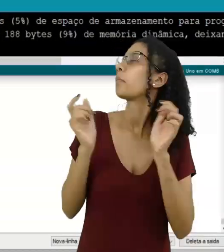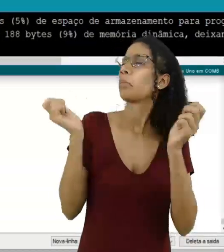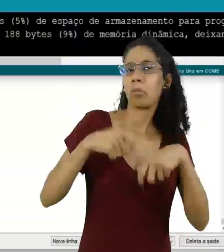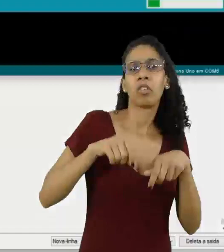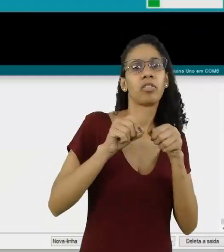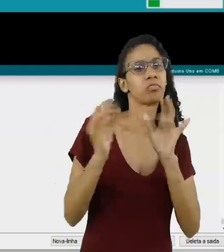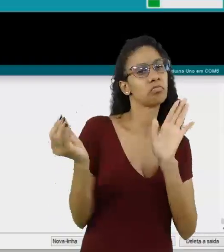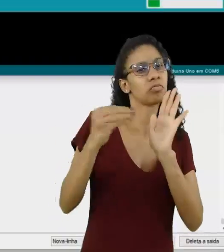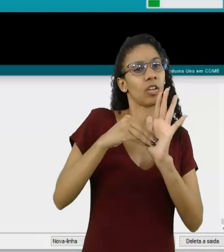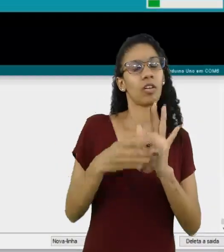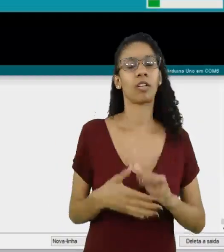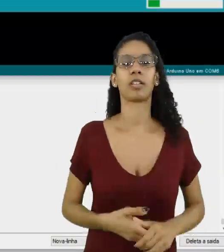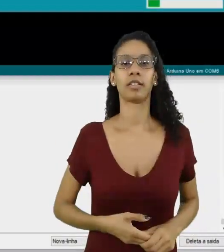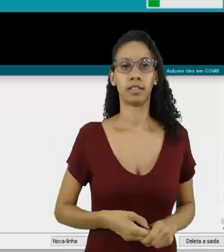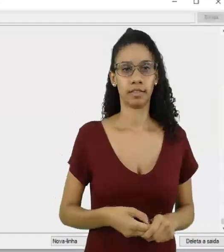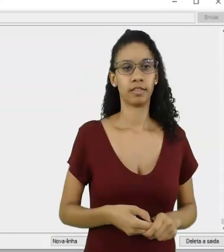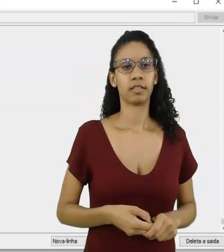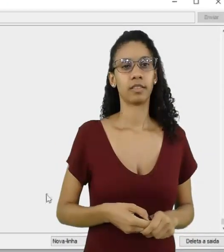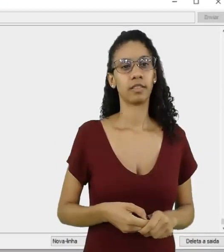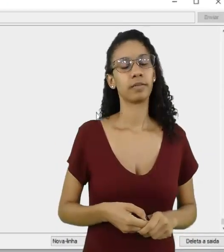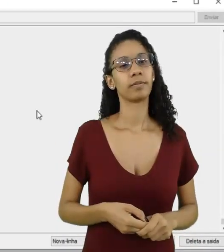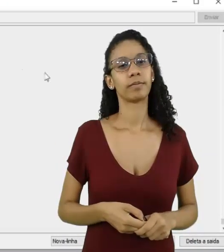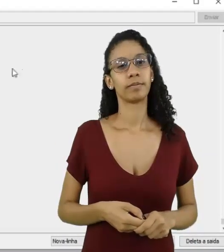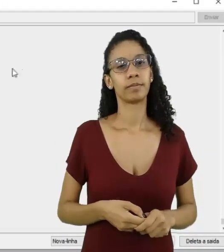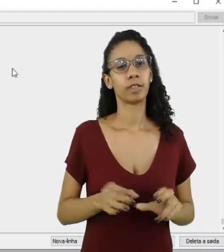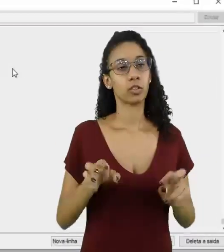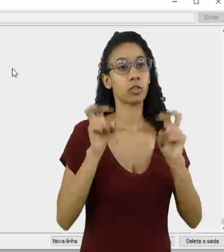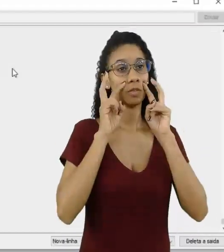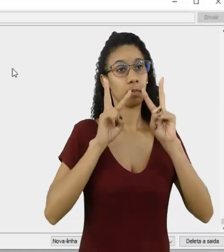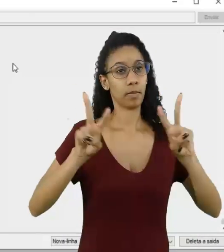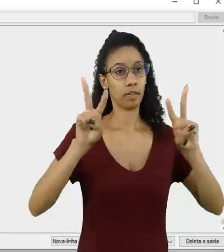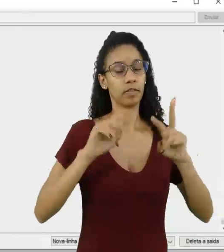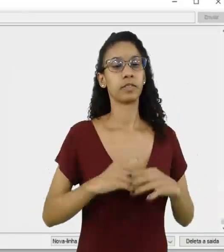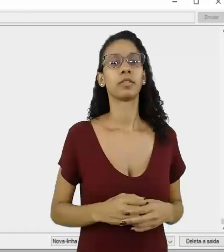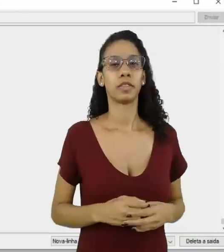Vou gravar novamente, só para a gente visualizar um pouquinho.